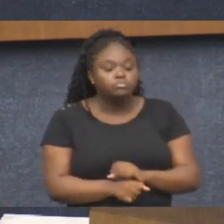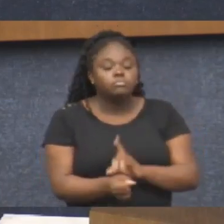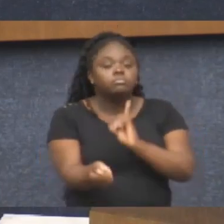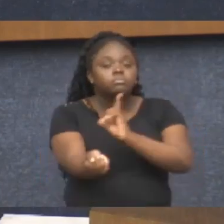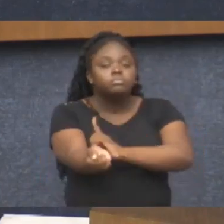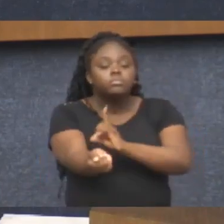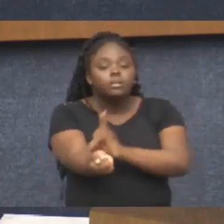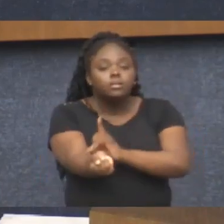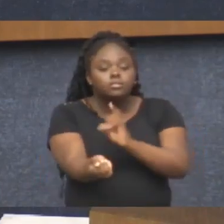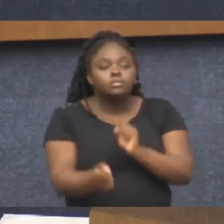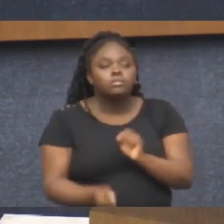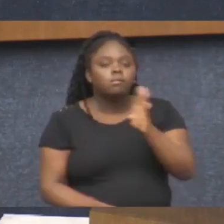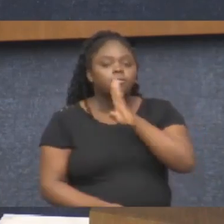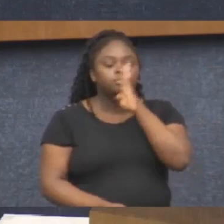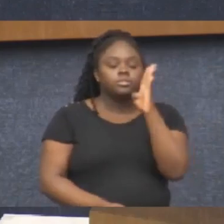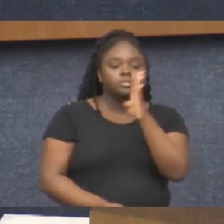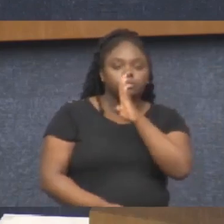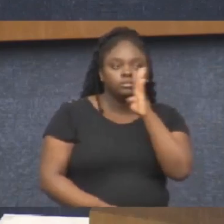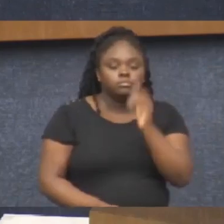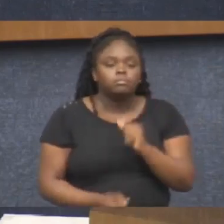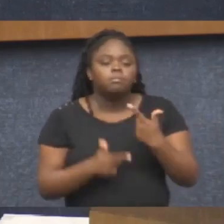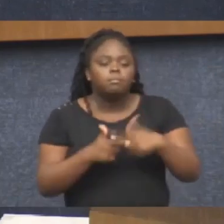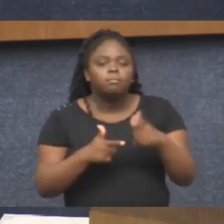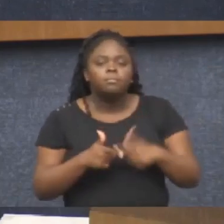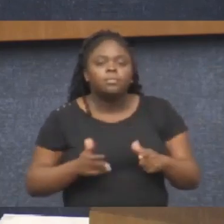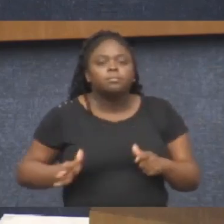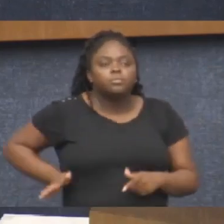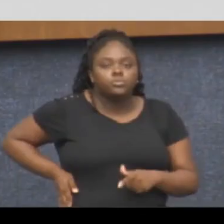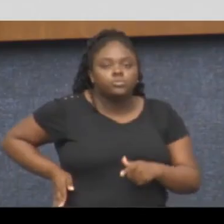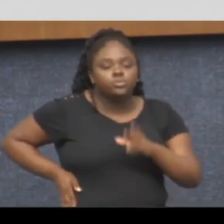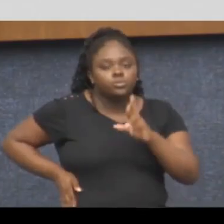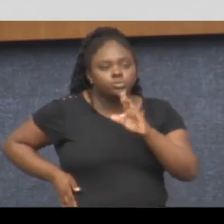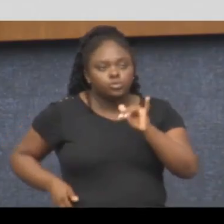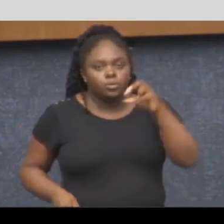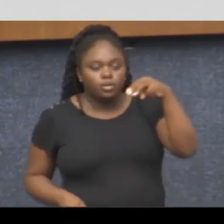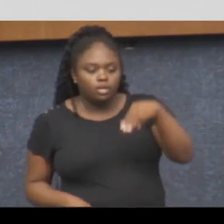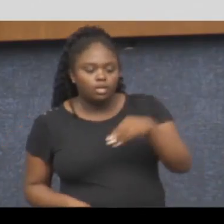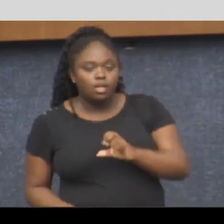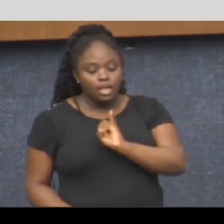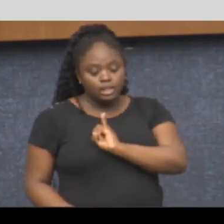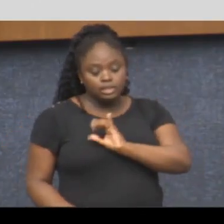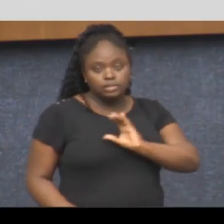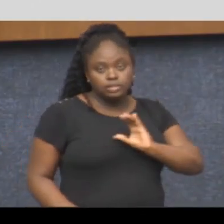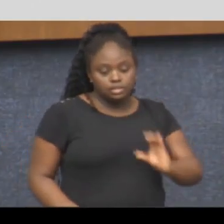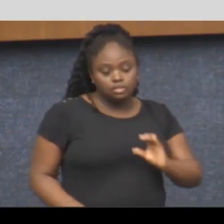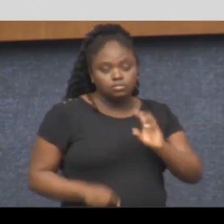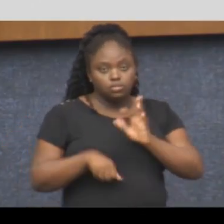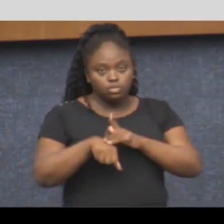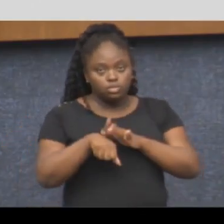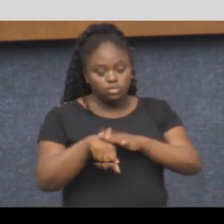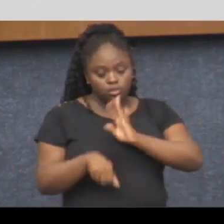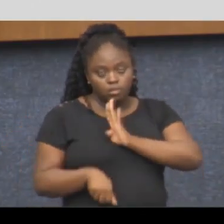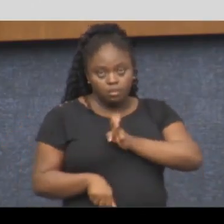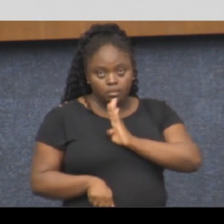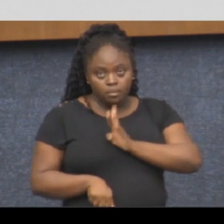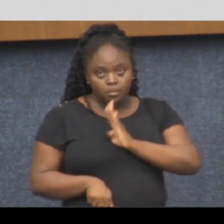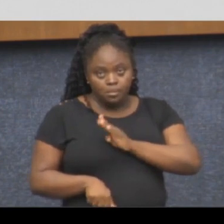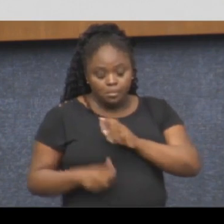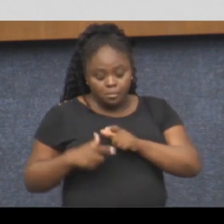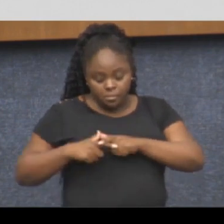Diabetes, angina, infecções nos rins, né, e do trato urinário, insuficiência cardíaca e doenças cardiovasculares,